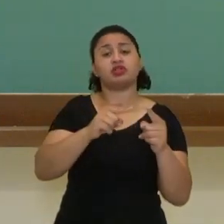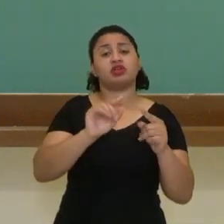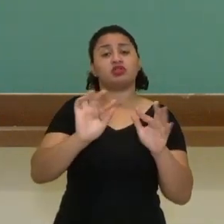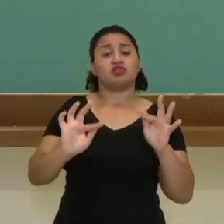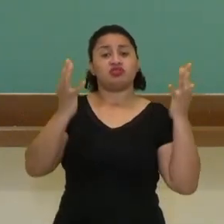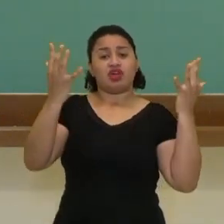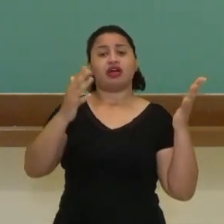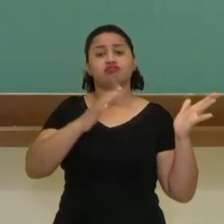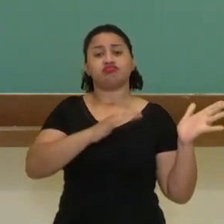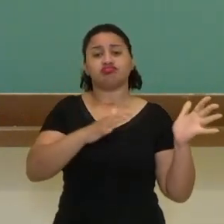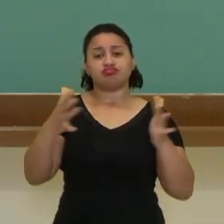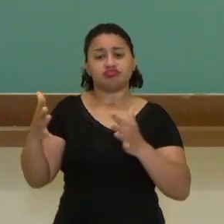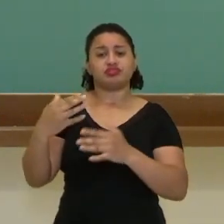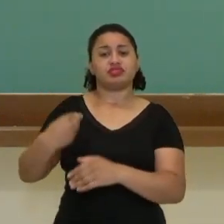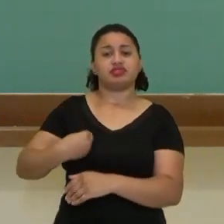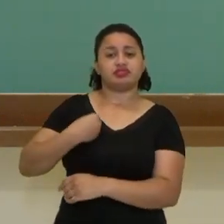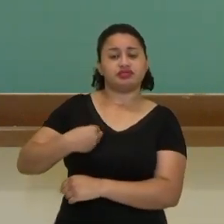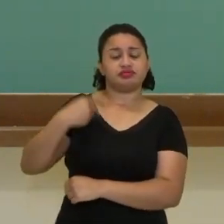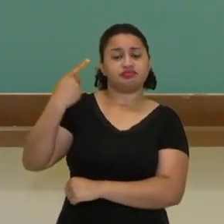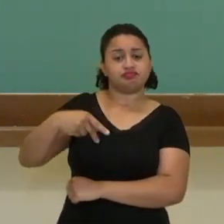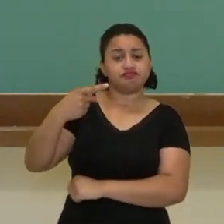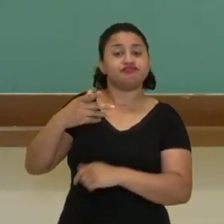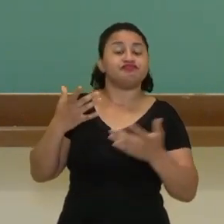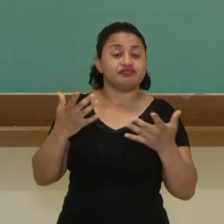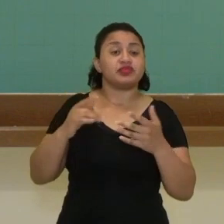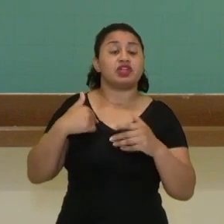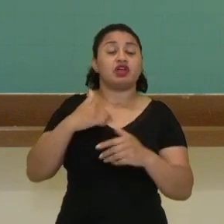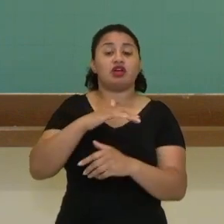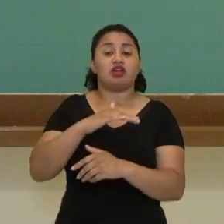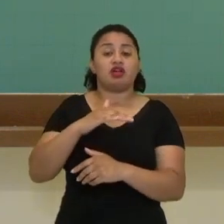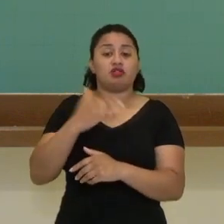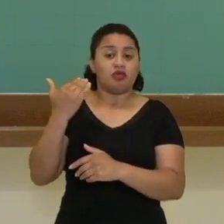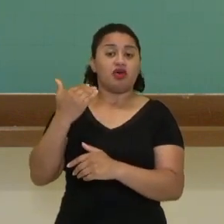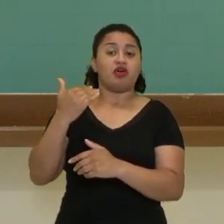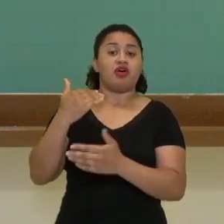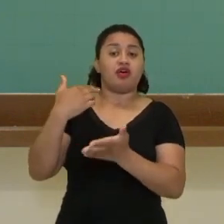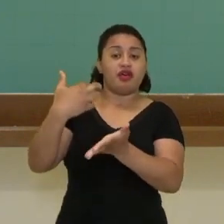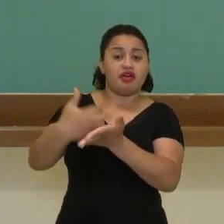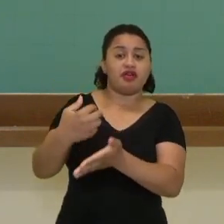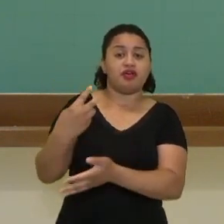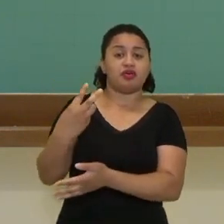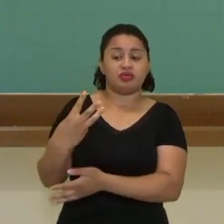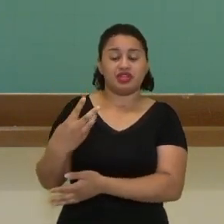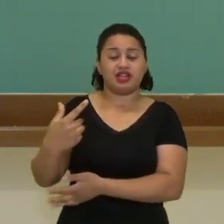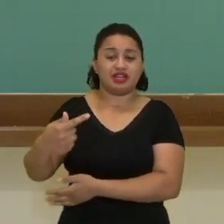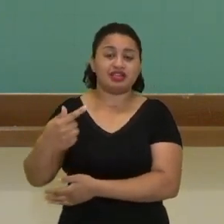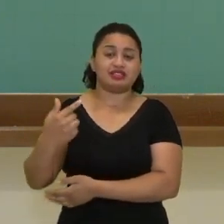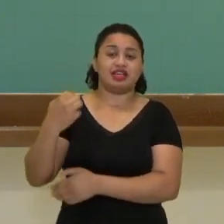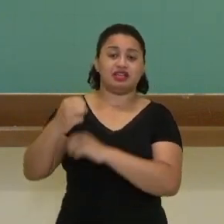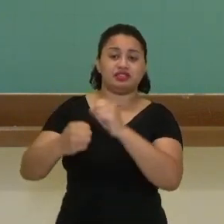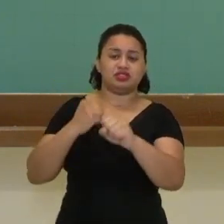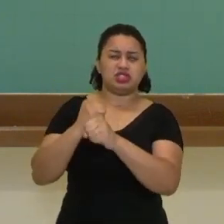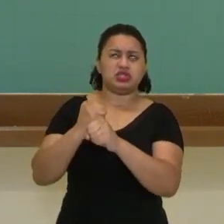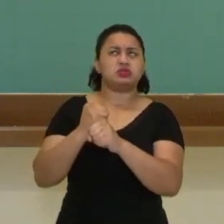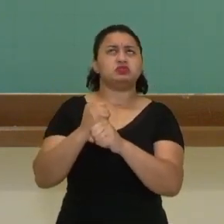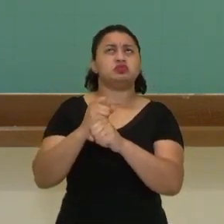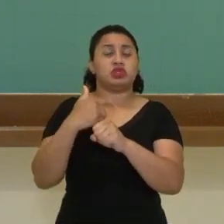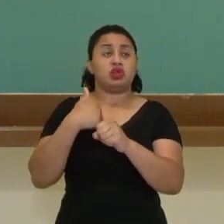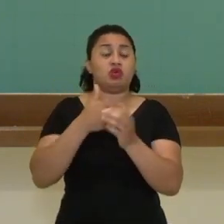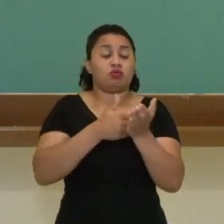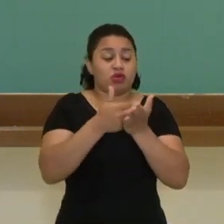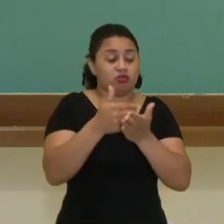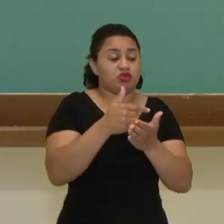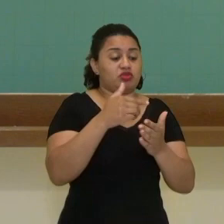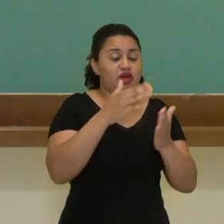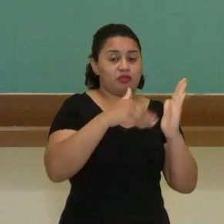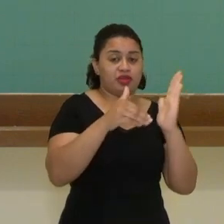acontecimentos complicados na vida dele, né? Então ele morreu com 37 anos, começou aos 27, então é um período de mais ou menos 10 anos que